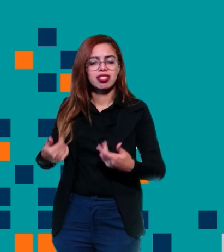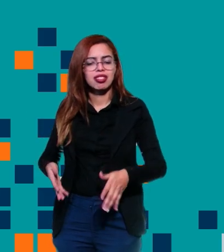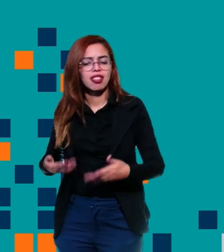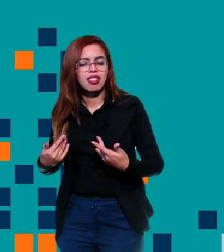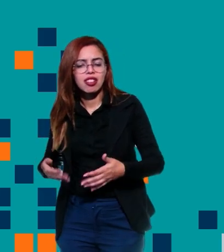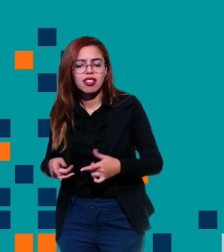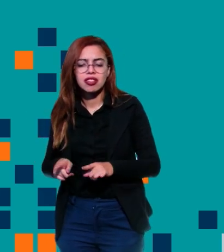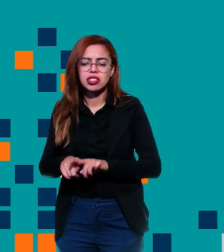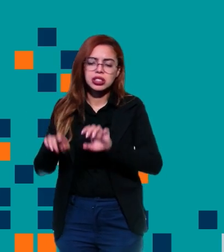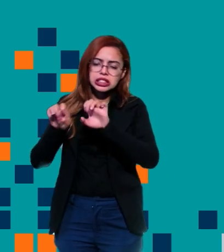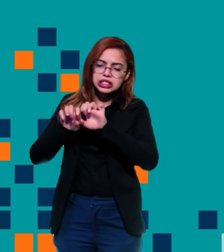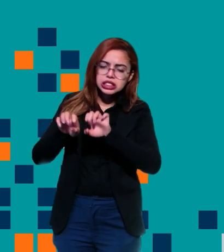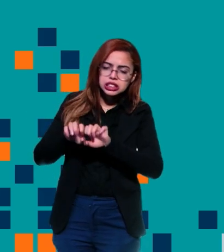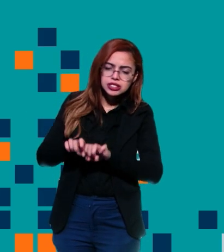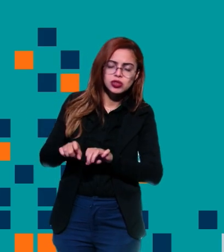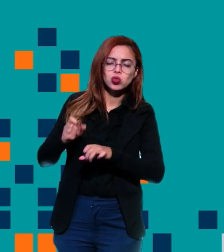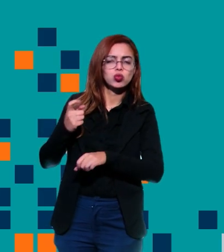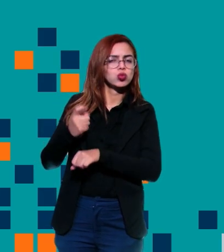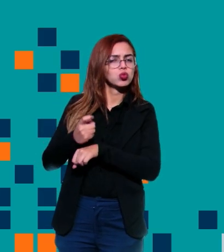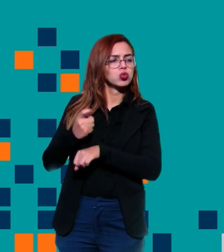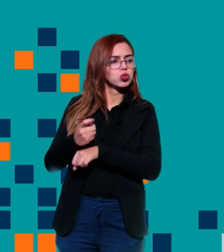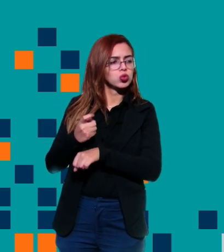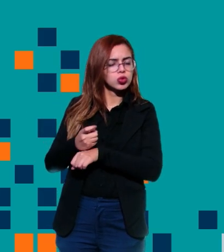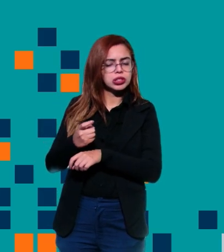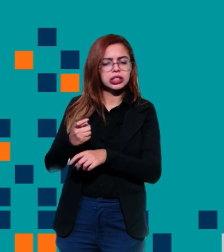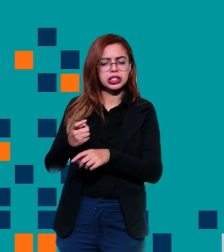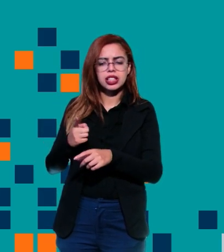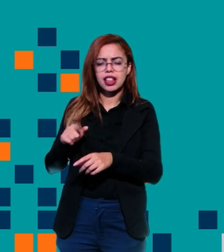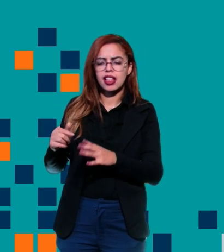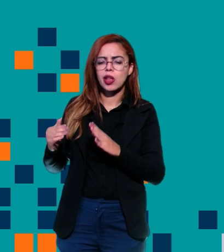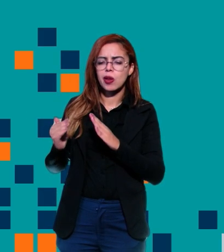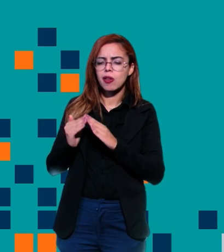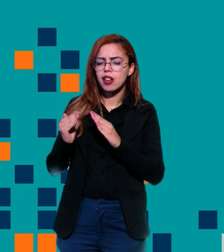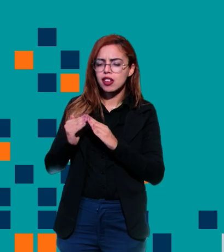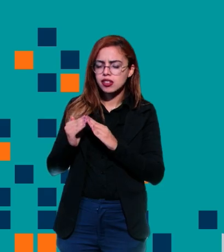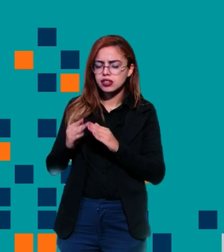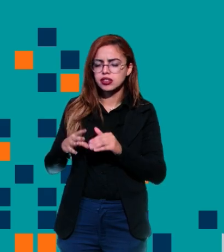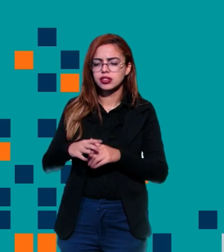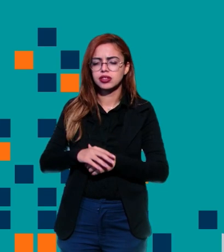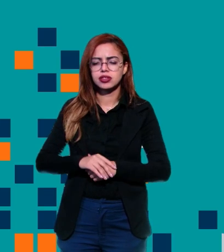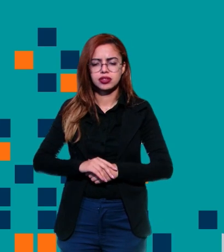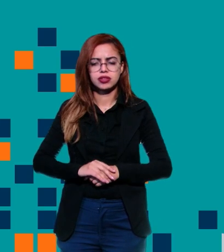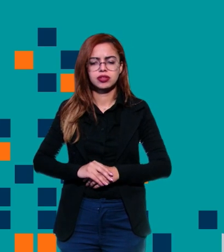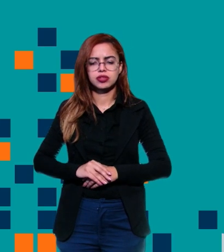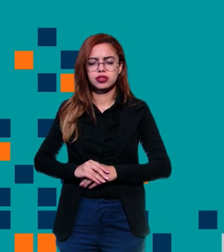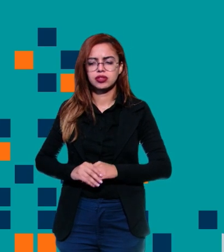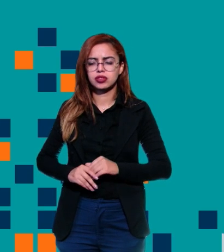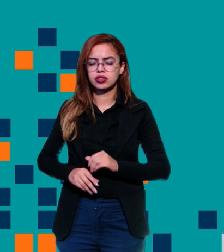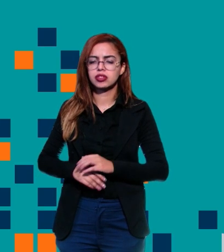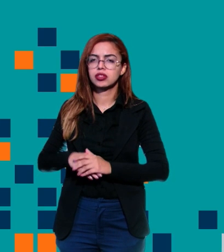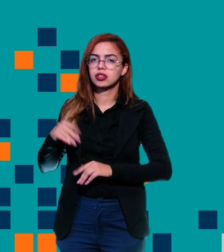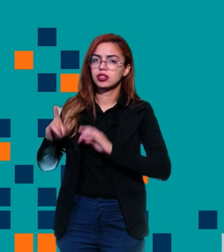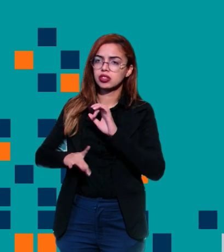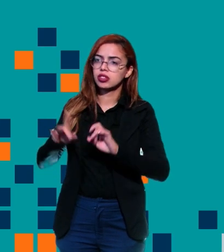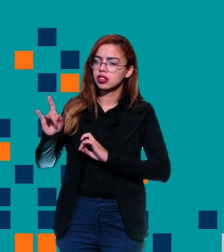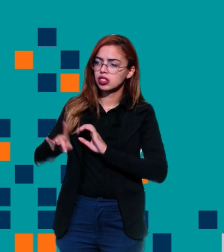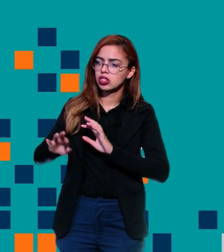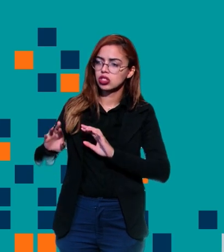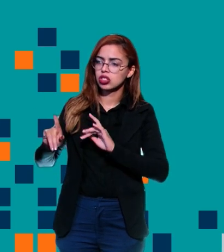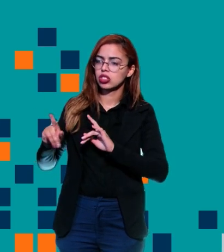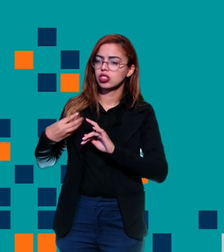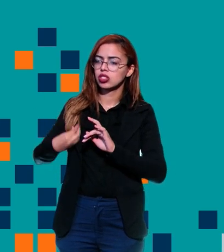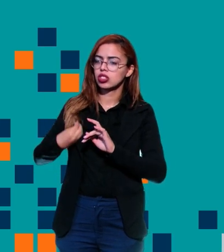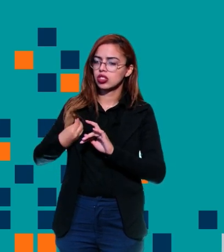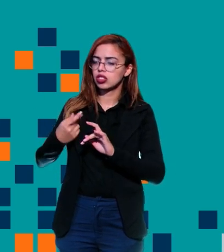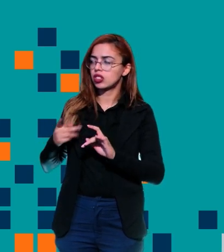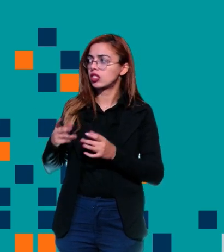estruturas tensionadas, não sei o quê, que era uma casa muito especial e diferente de como você vive,